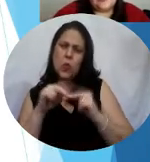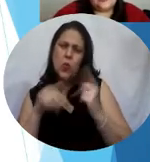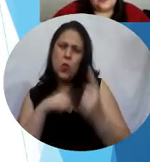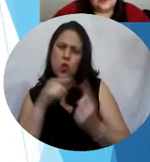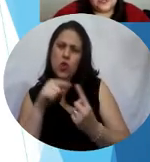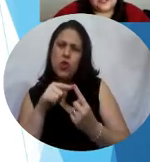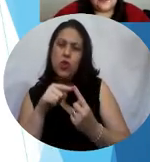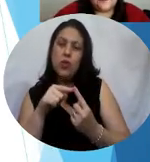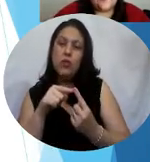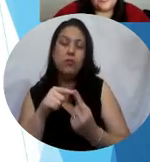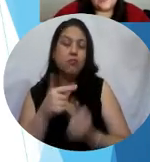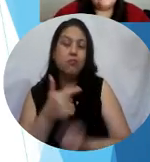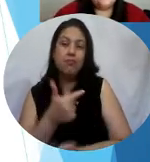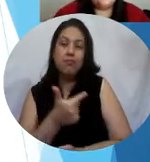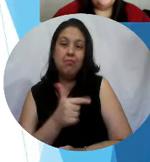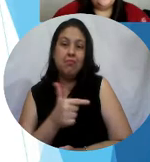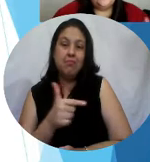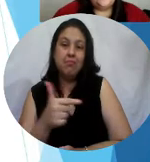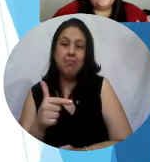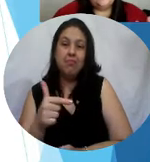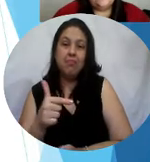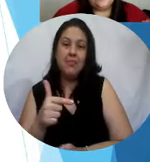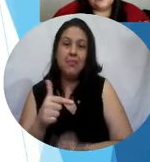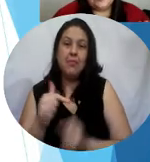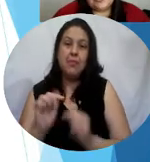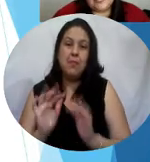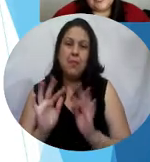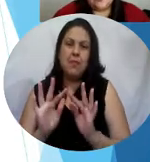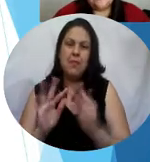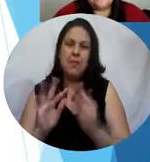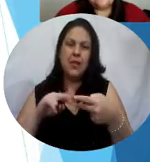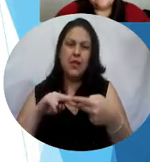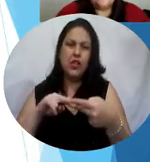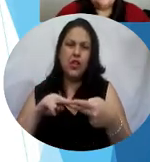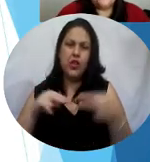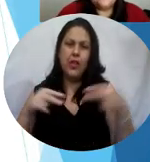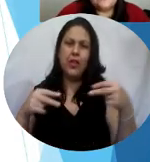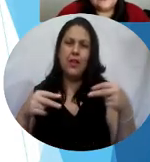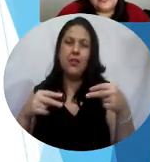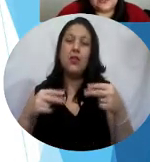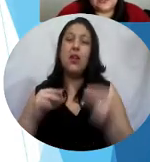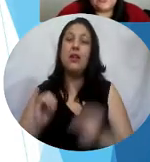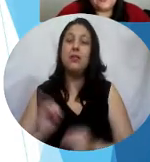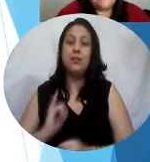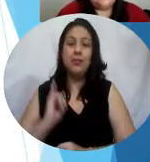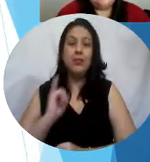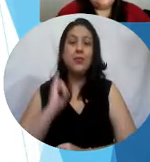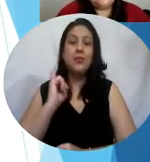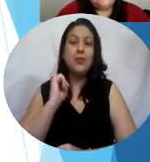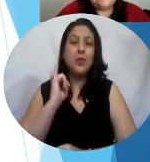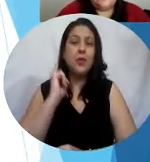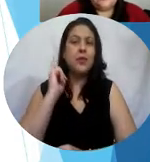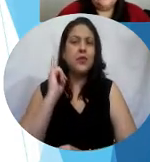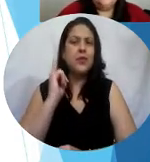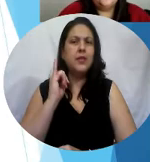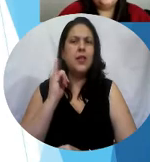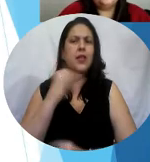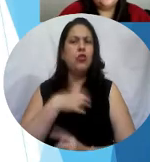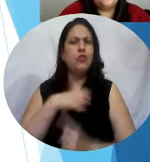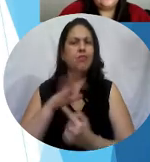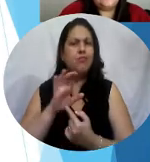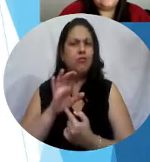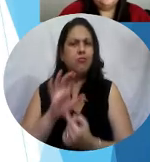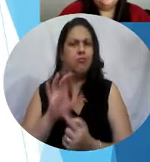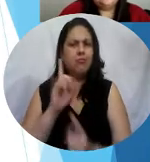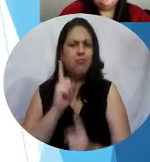do espectro do autismo. Pelo fator genético ser tão importante, né, nessa questão